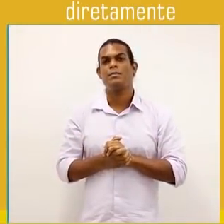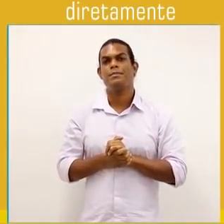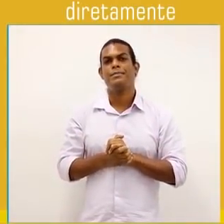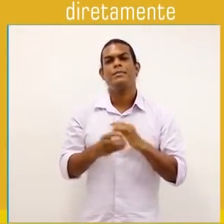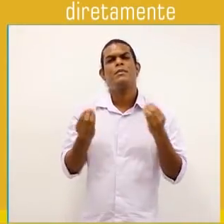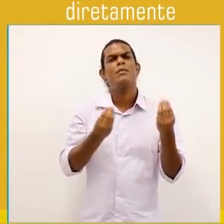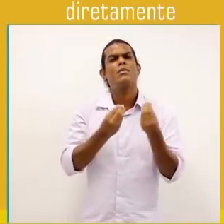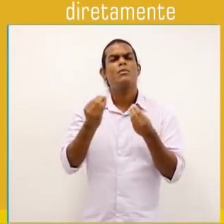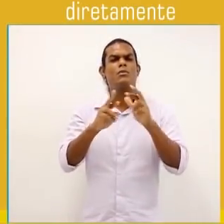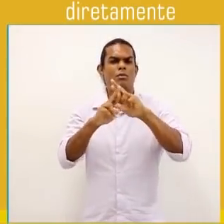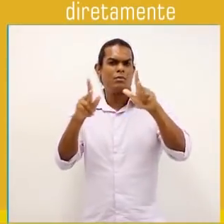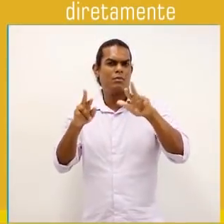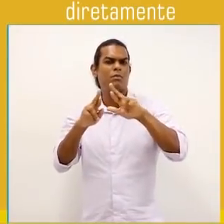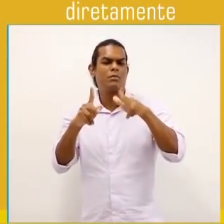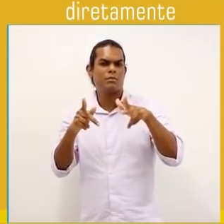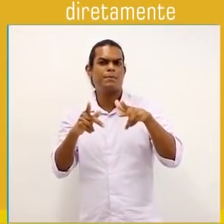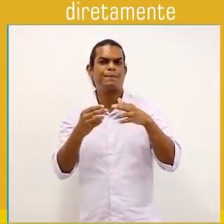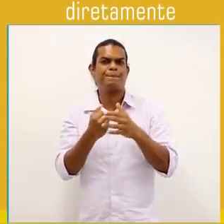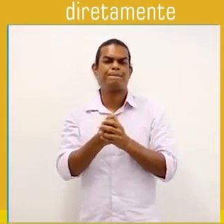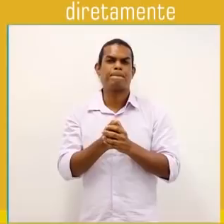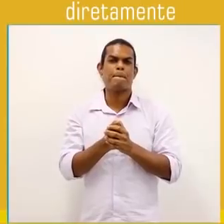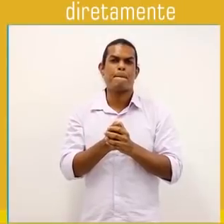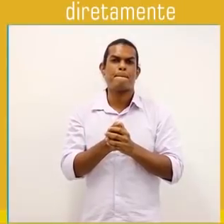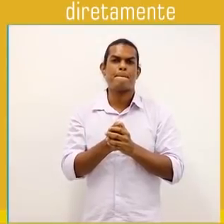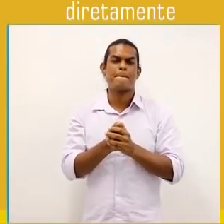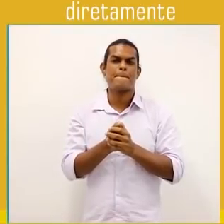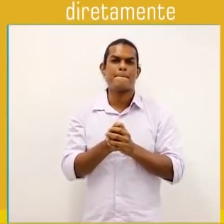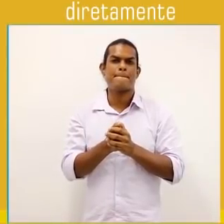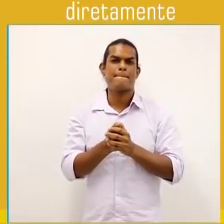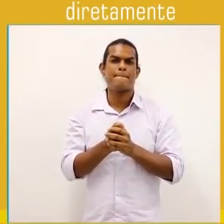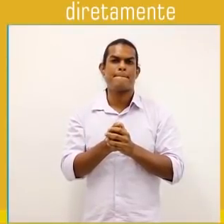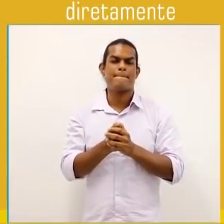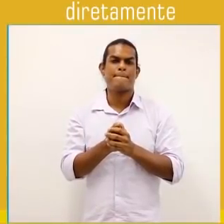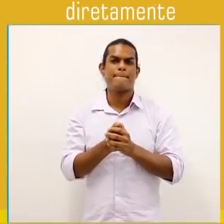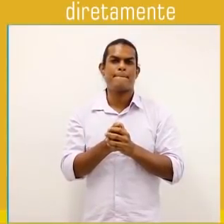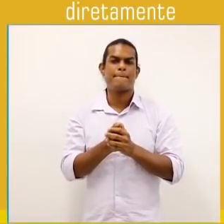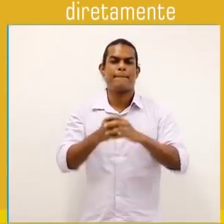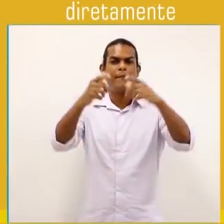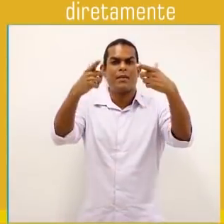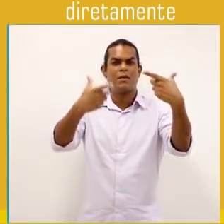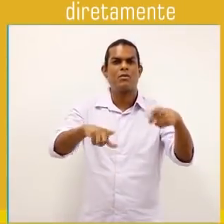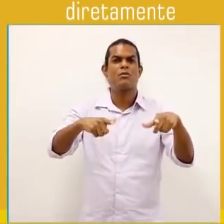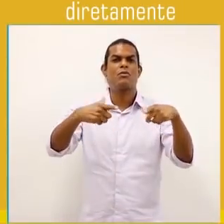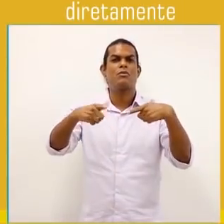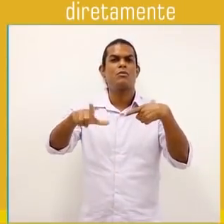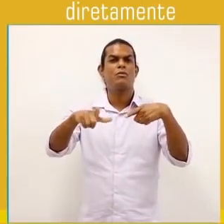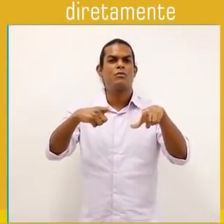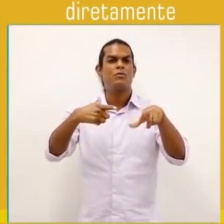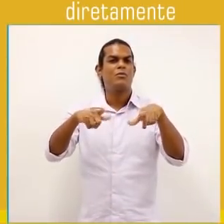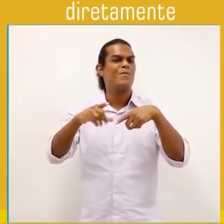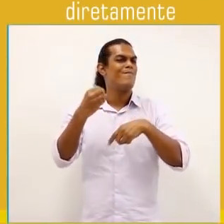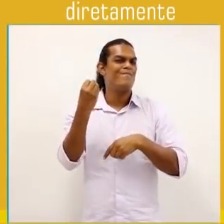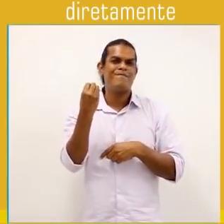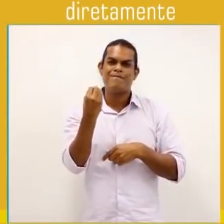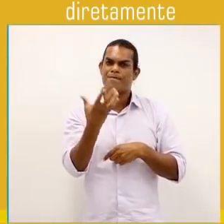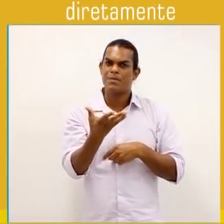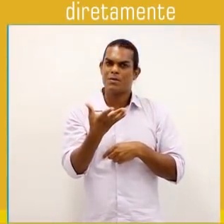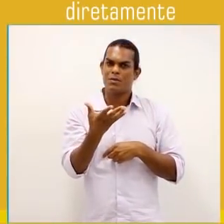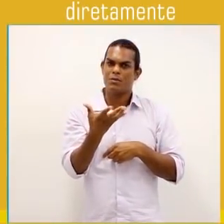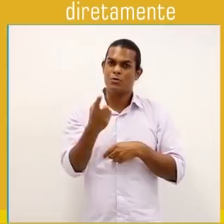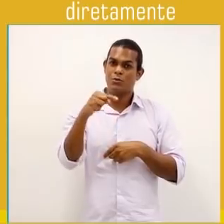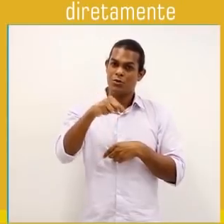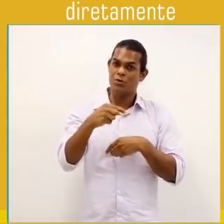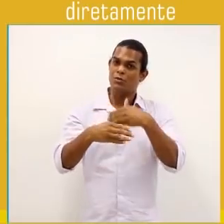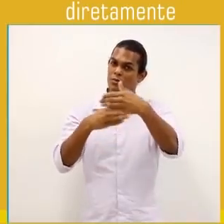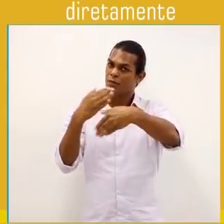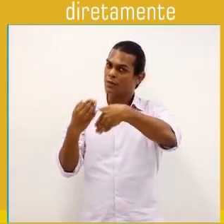Como diferir? Se define muito claramente. As condições ambientais não favorecem o exercício do trabalho, e nisso